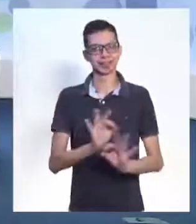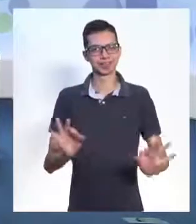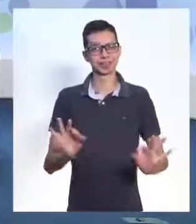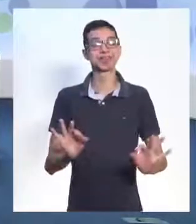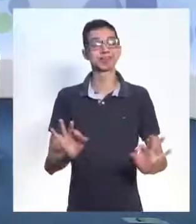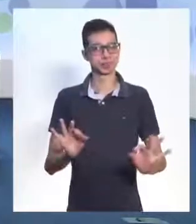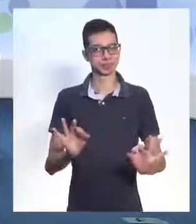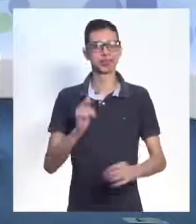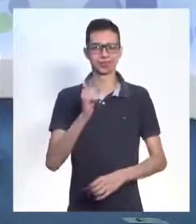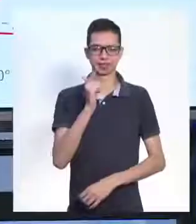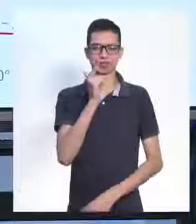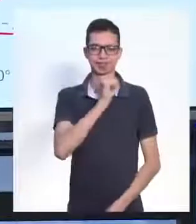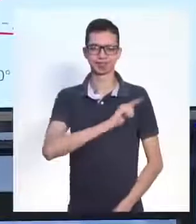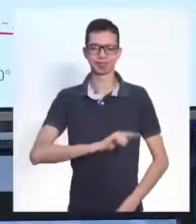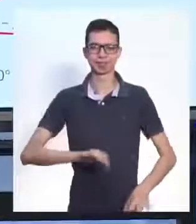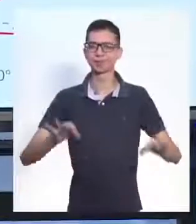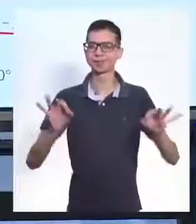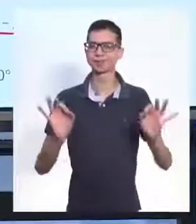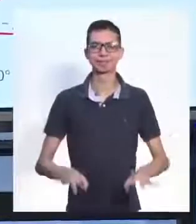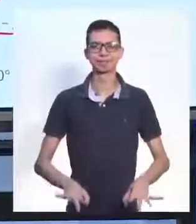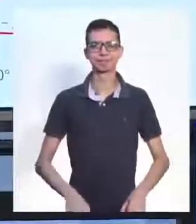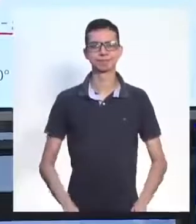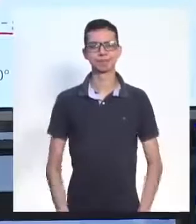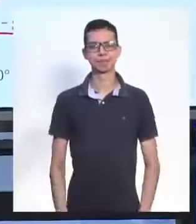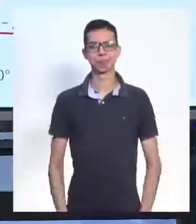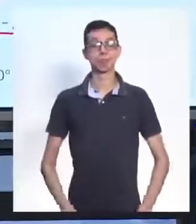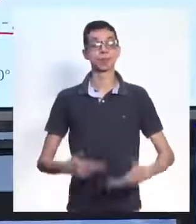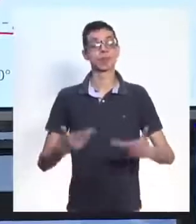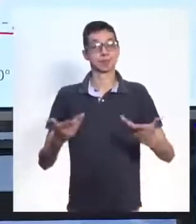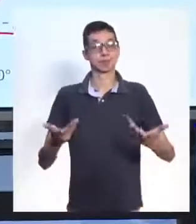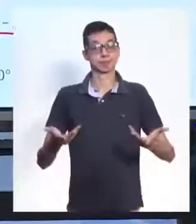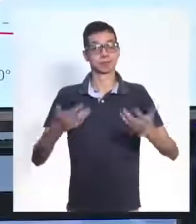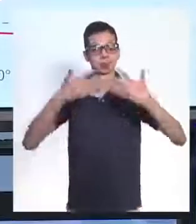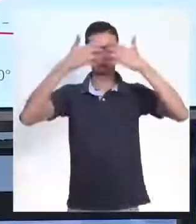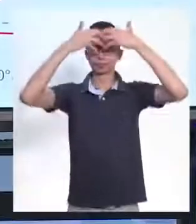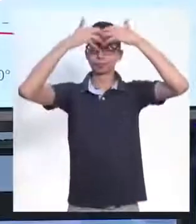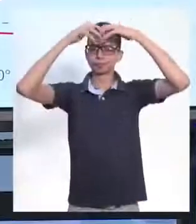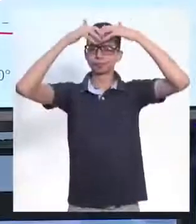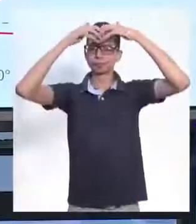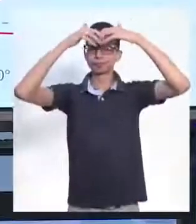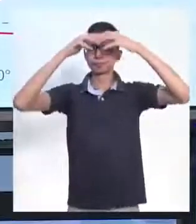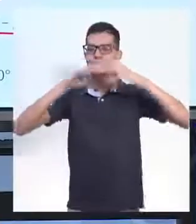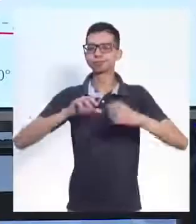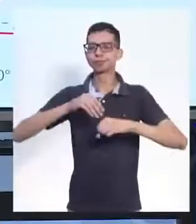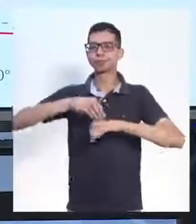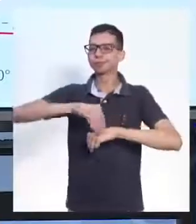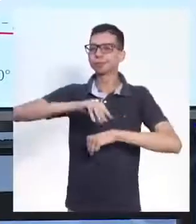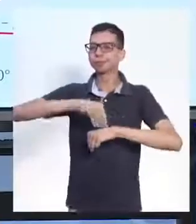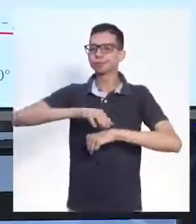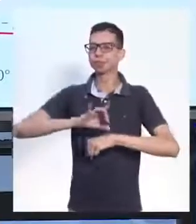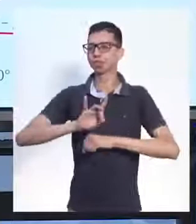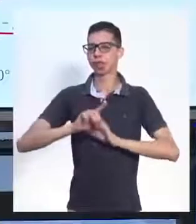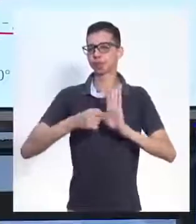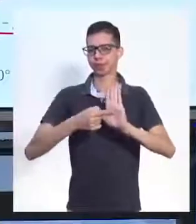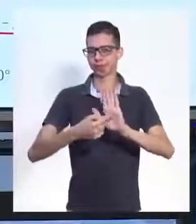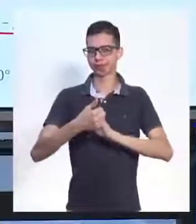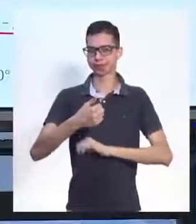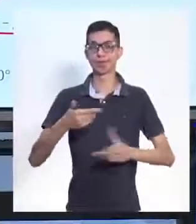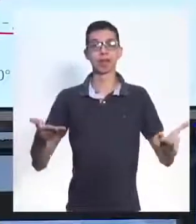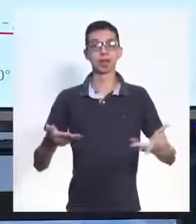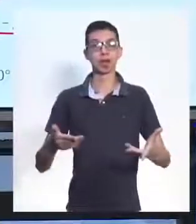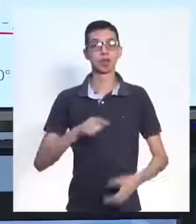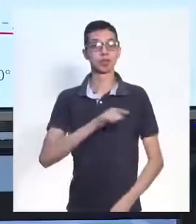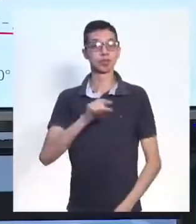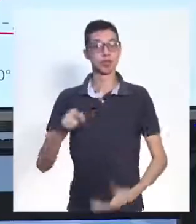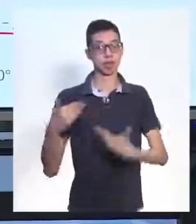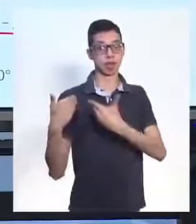aí deu certo, Legal. né, Osmar? Boa. Então seria essa a ideia. O que eu vou pedir? Vamos lá, colocar missão 7º ano.